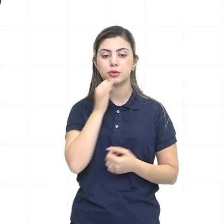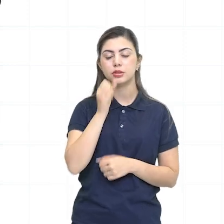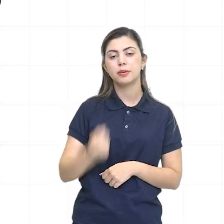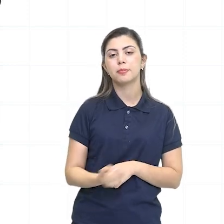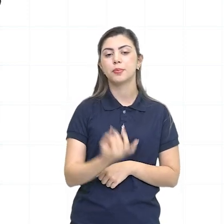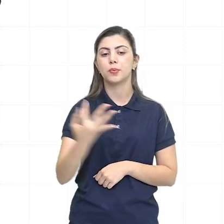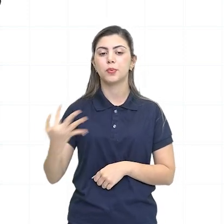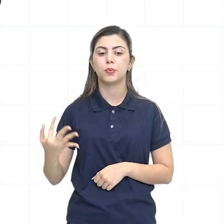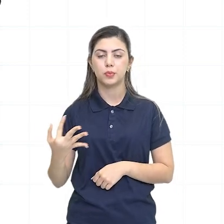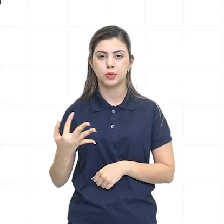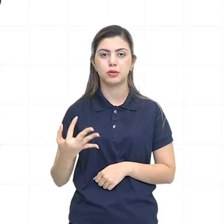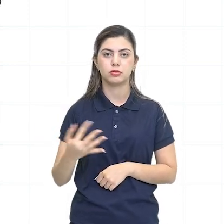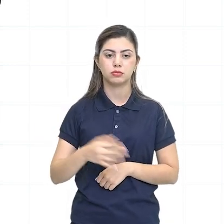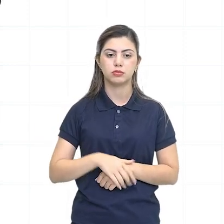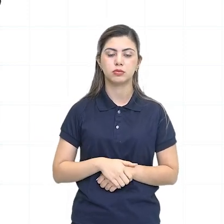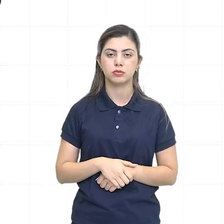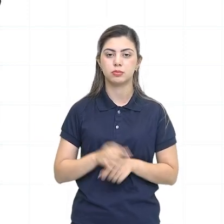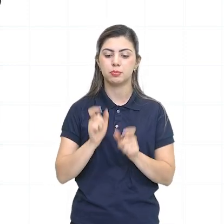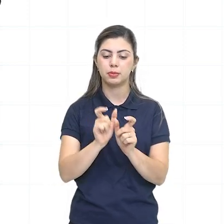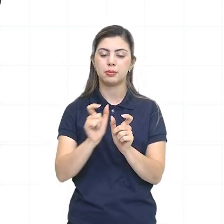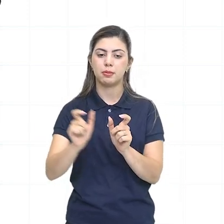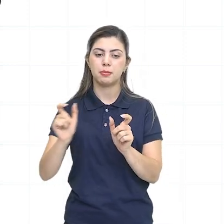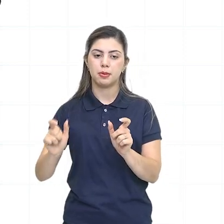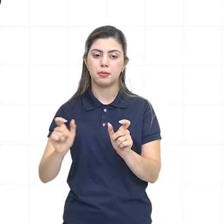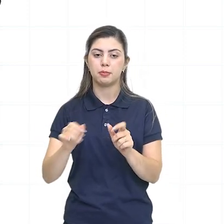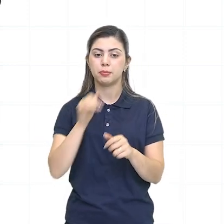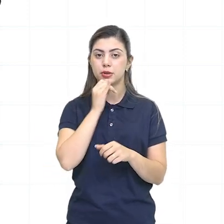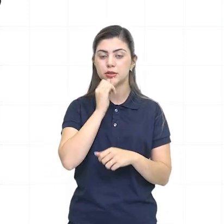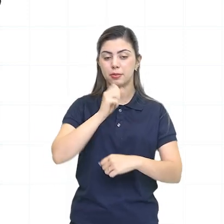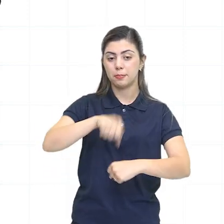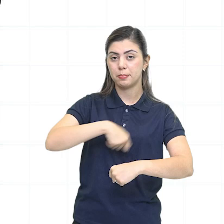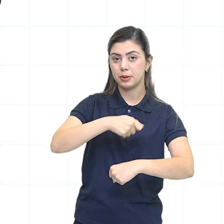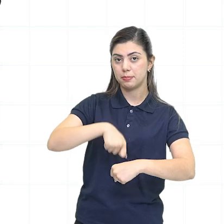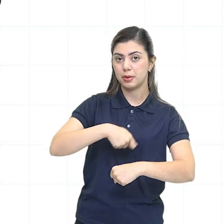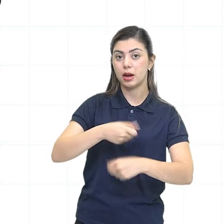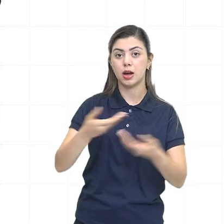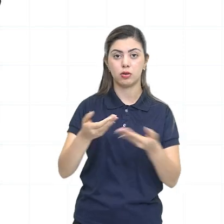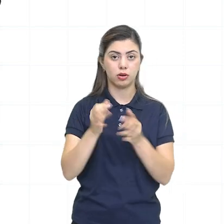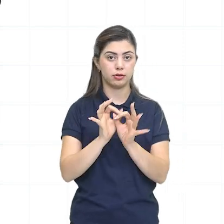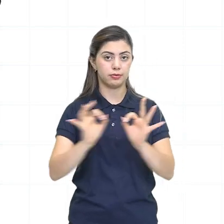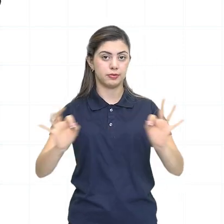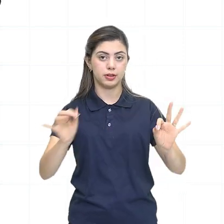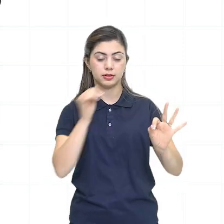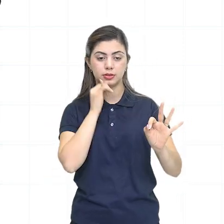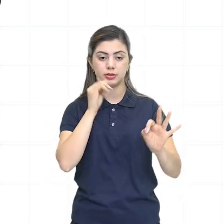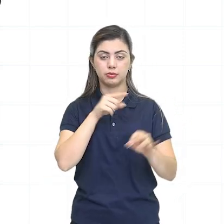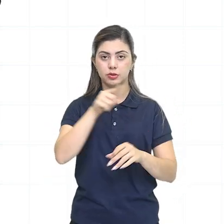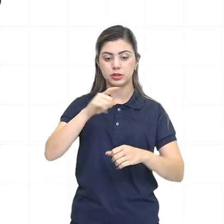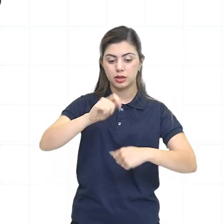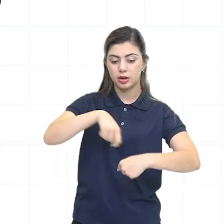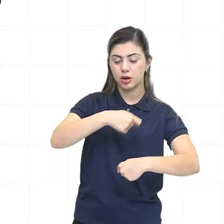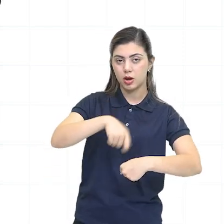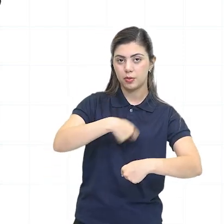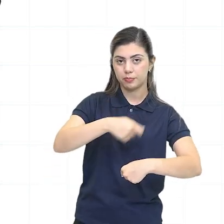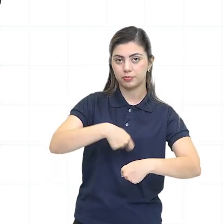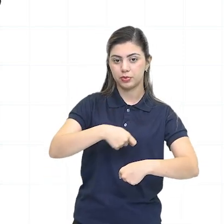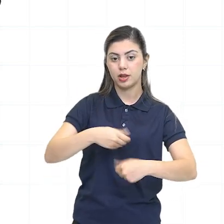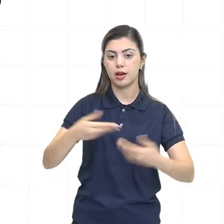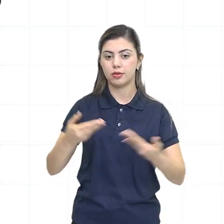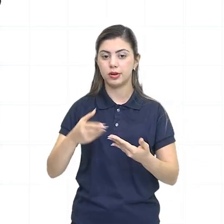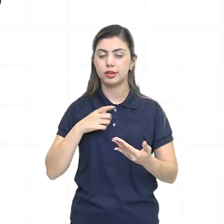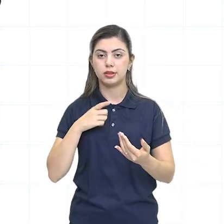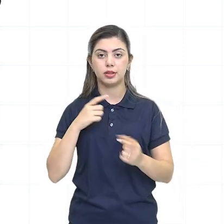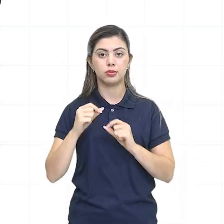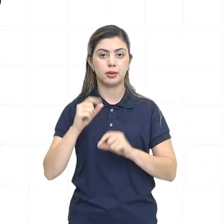enumeração. Para fazer a receita, veja bem, aí eu vou enumerar, né, os